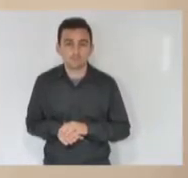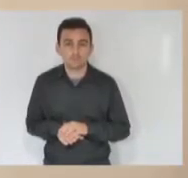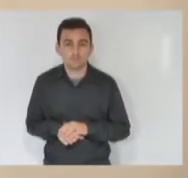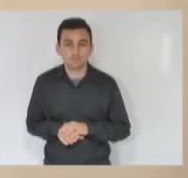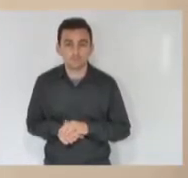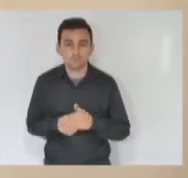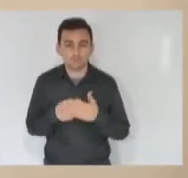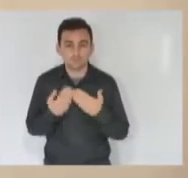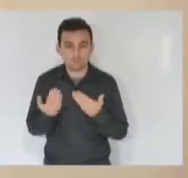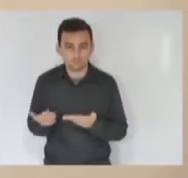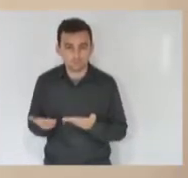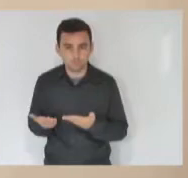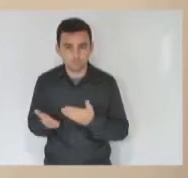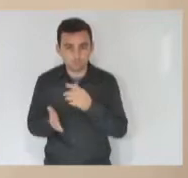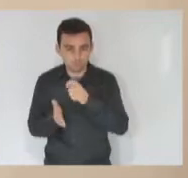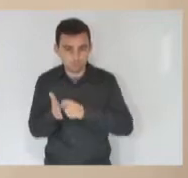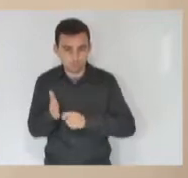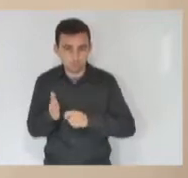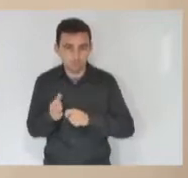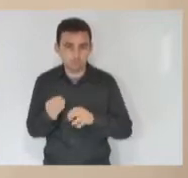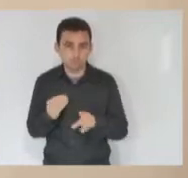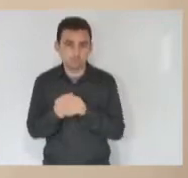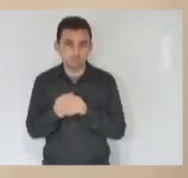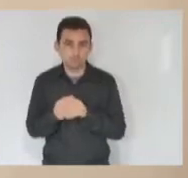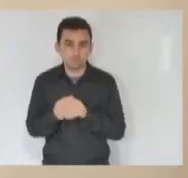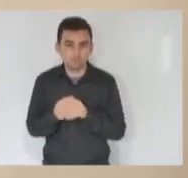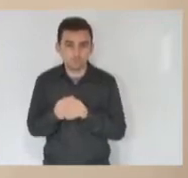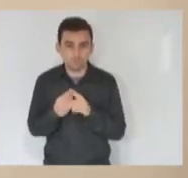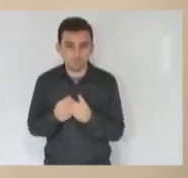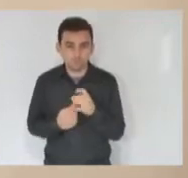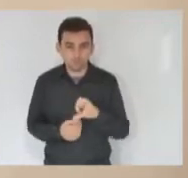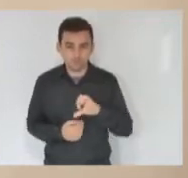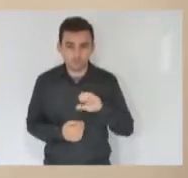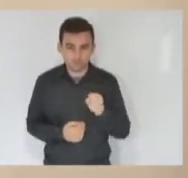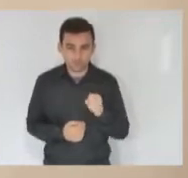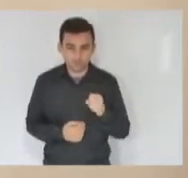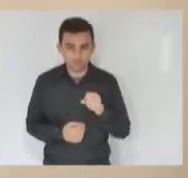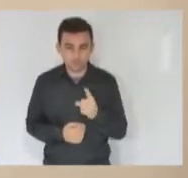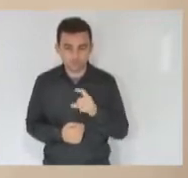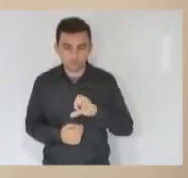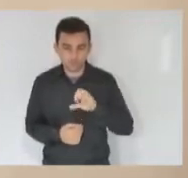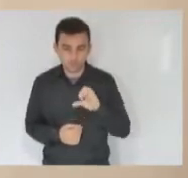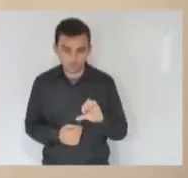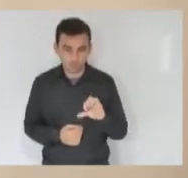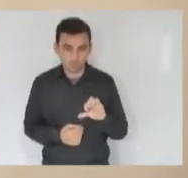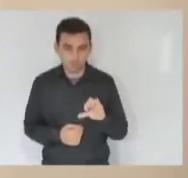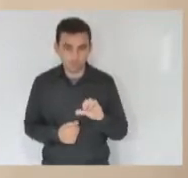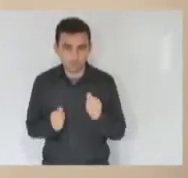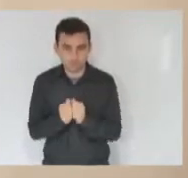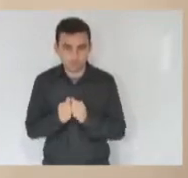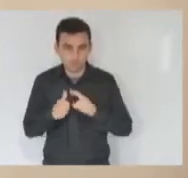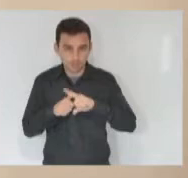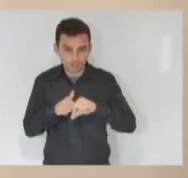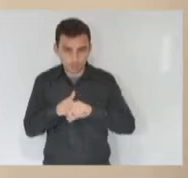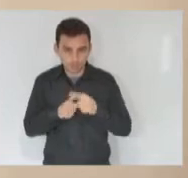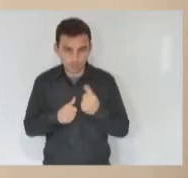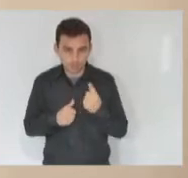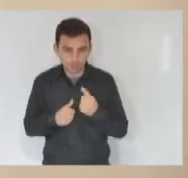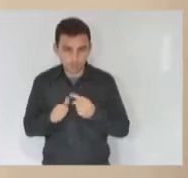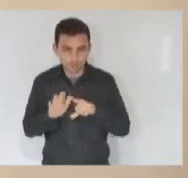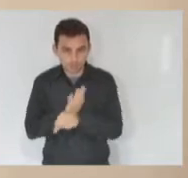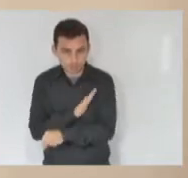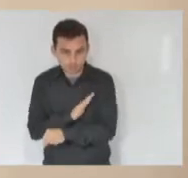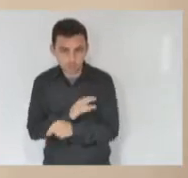este subscreve com amparo nos artigos 198 e 199 do Regimento Interno, combinado com o artigo 1º, inciso 5º e 6º